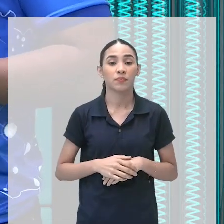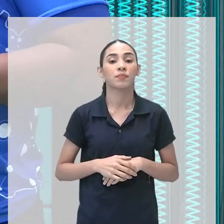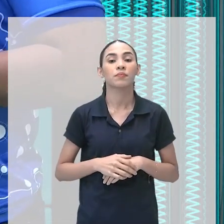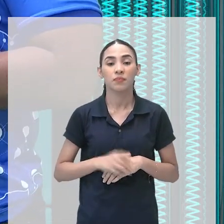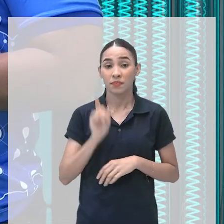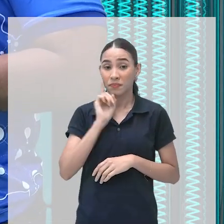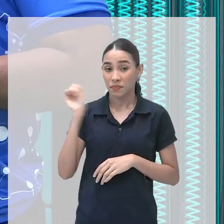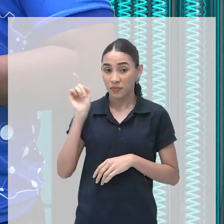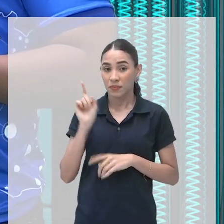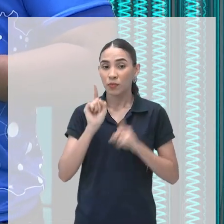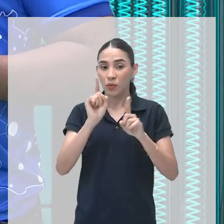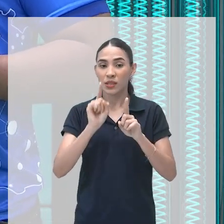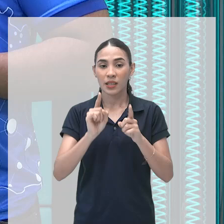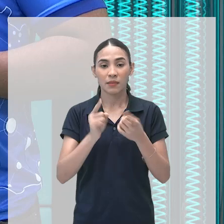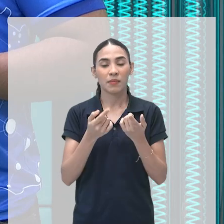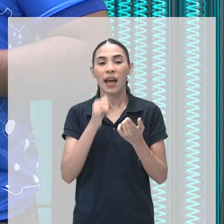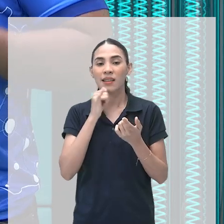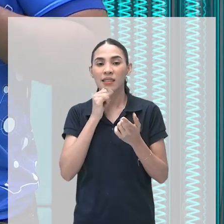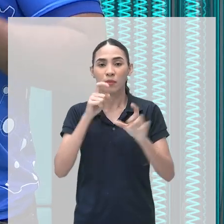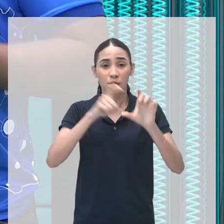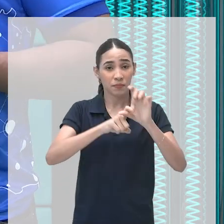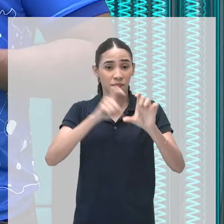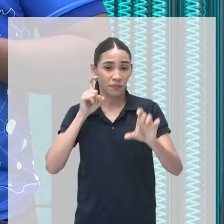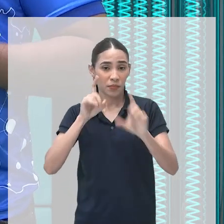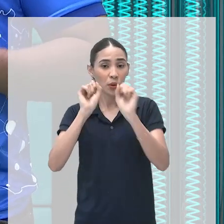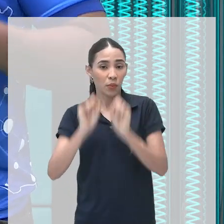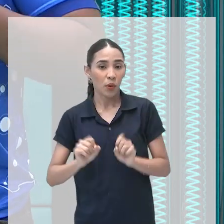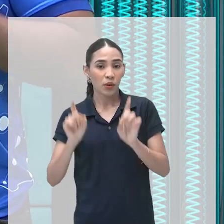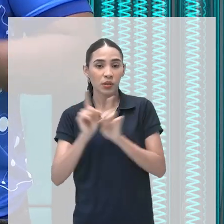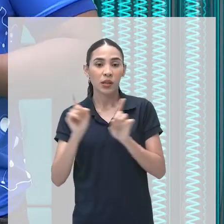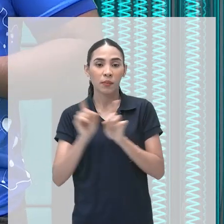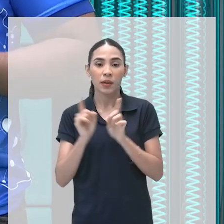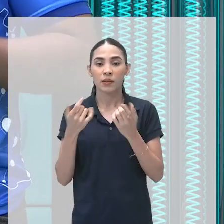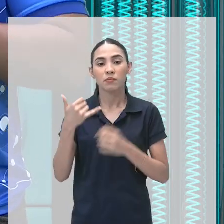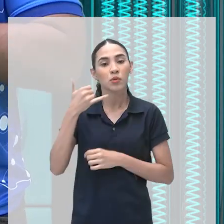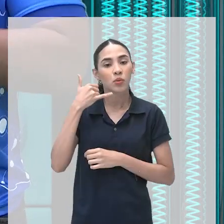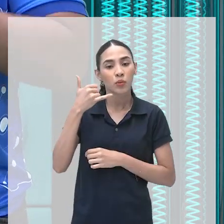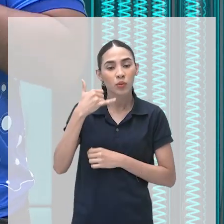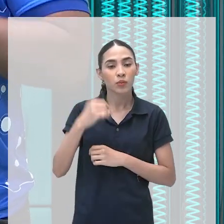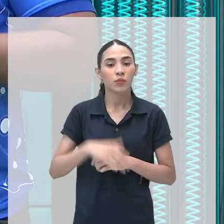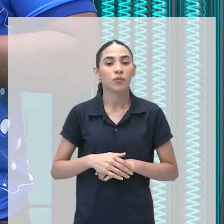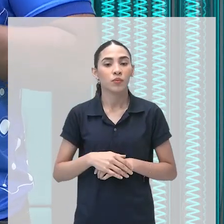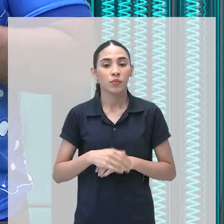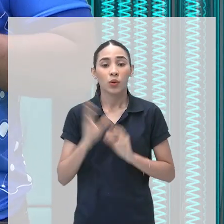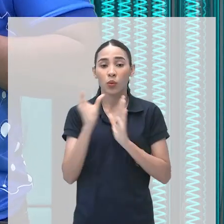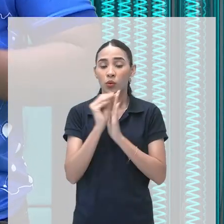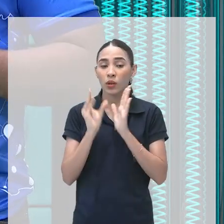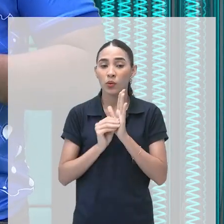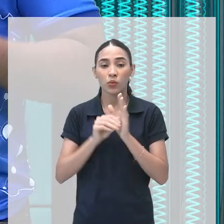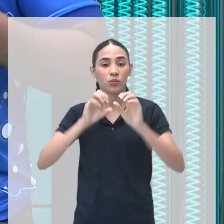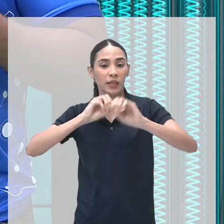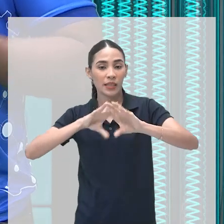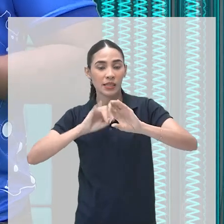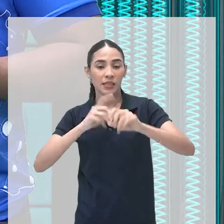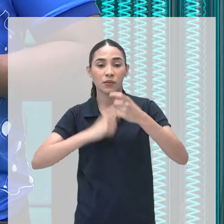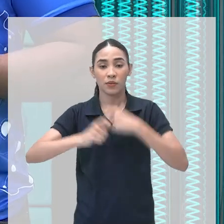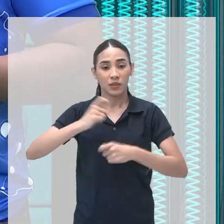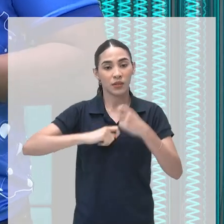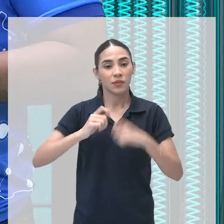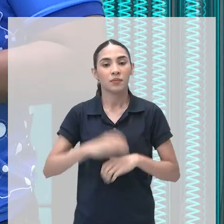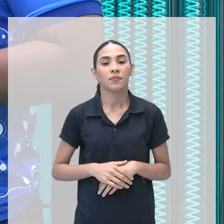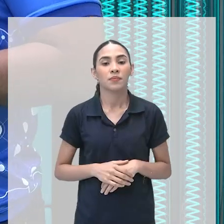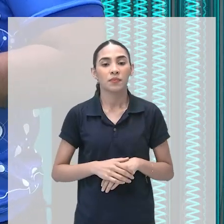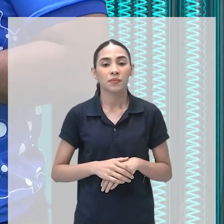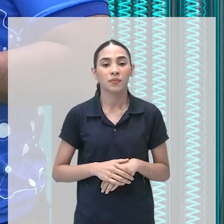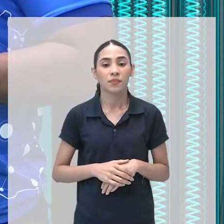Brasil, você limpa o seu nome e pode acessar do seu celular, o conteúdo de educação